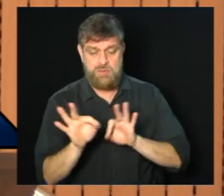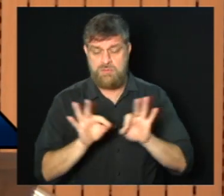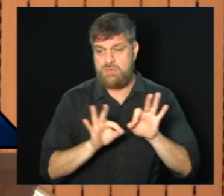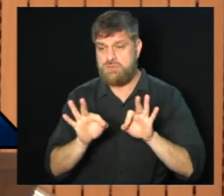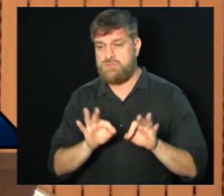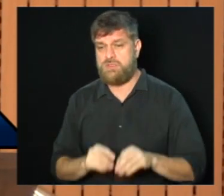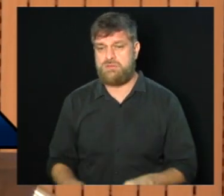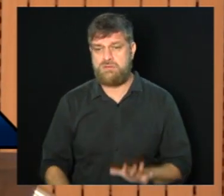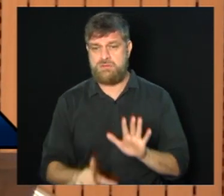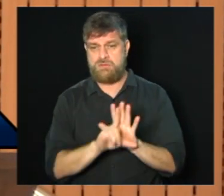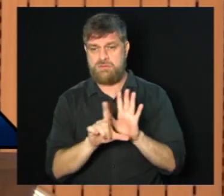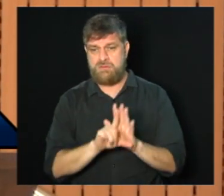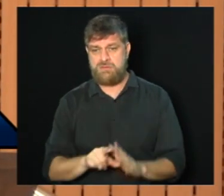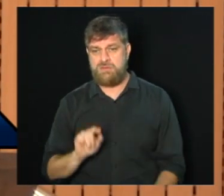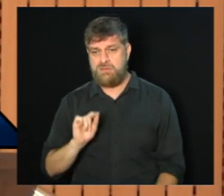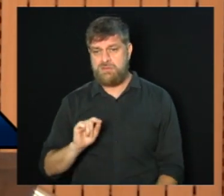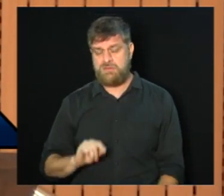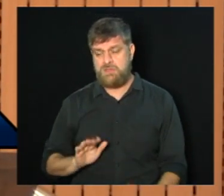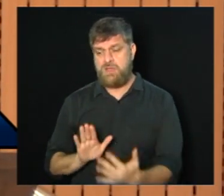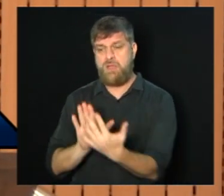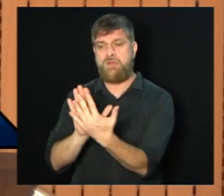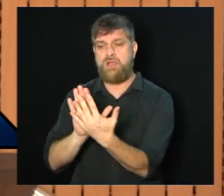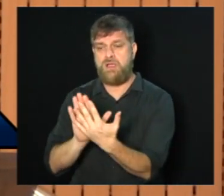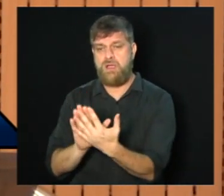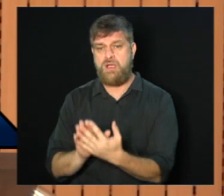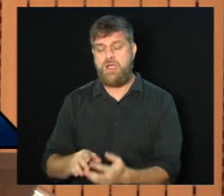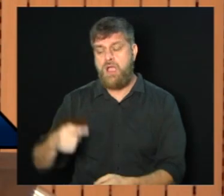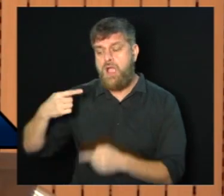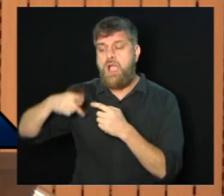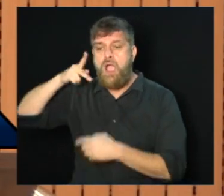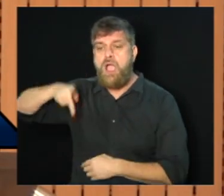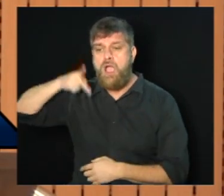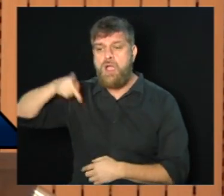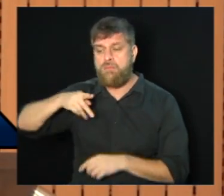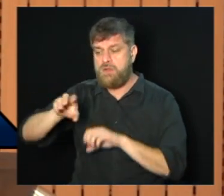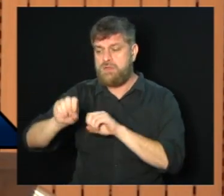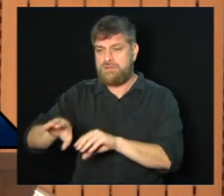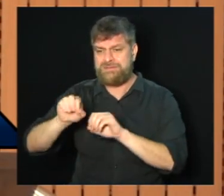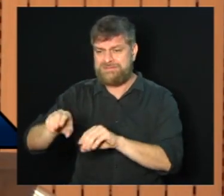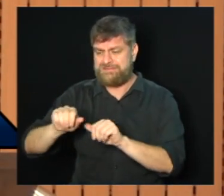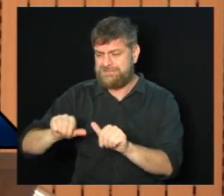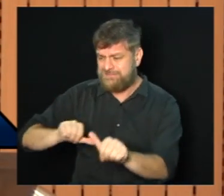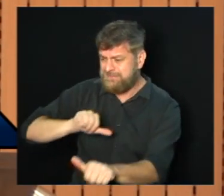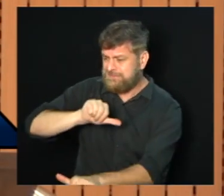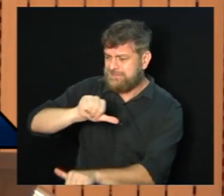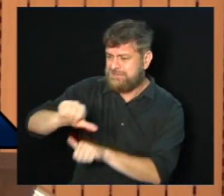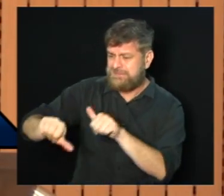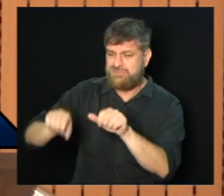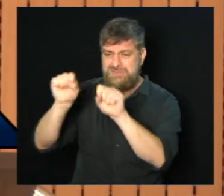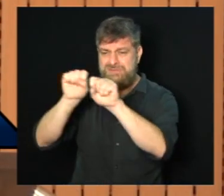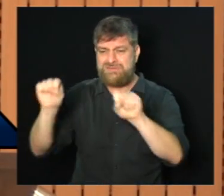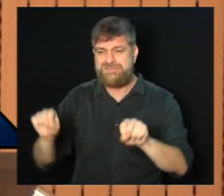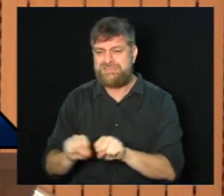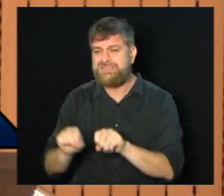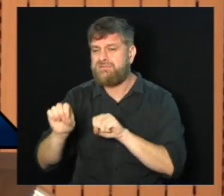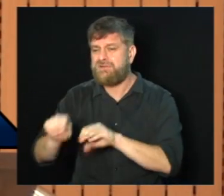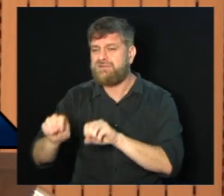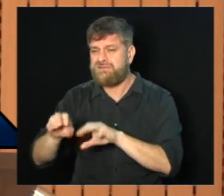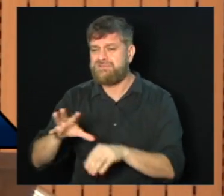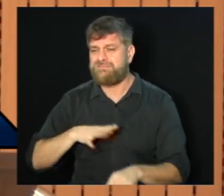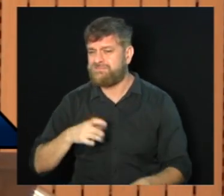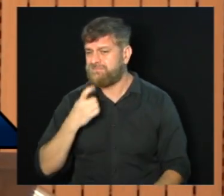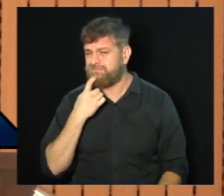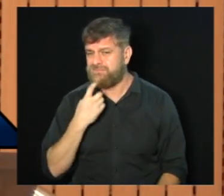que impacta sobre a política educacional, que muda a lógica educacional na cidade de Campinas. De forma